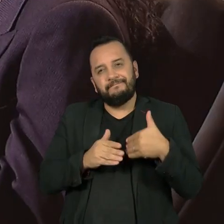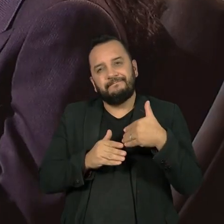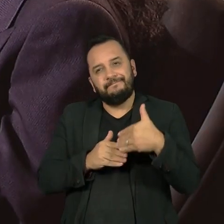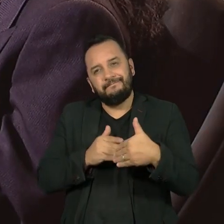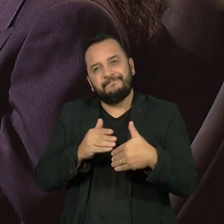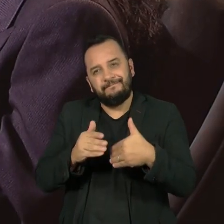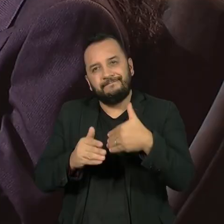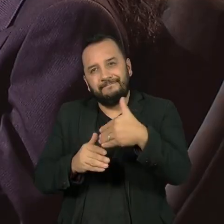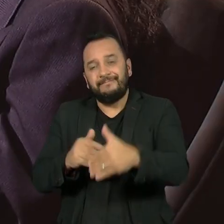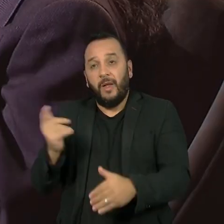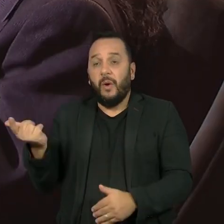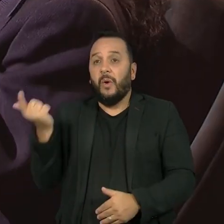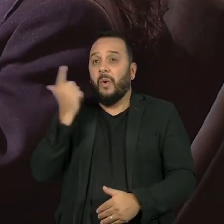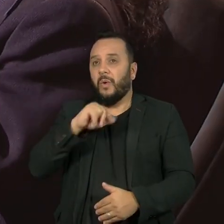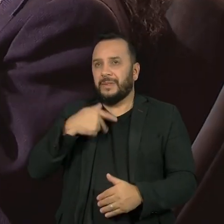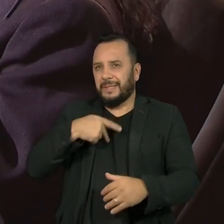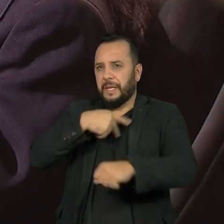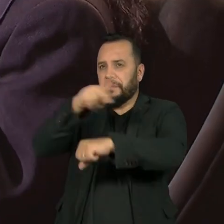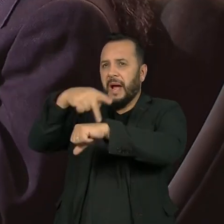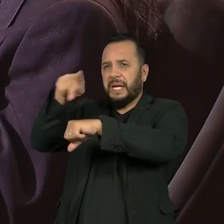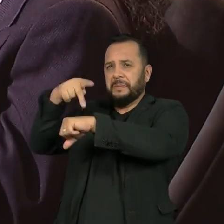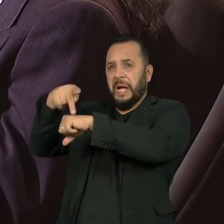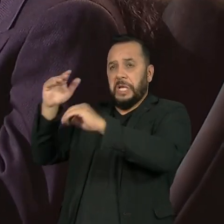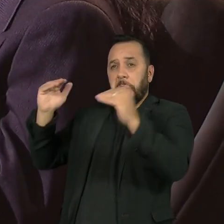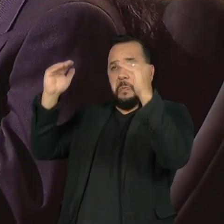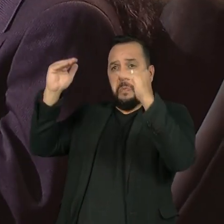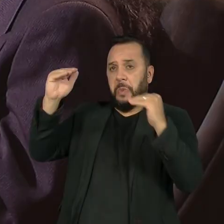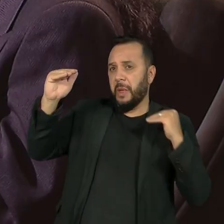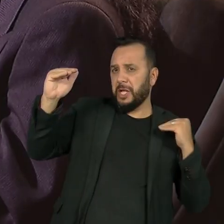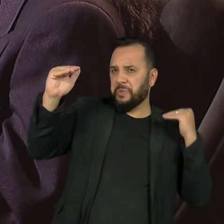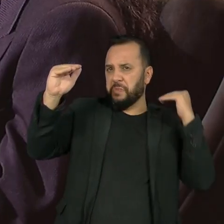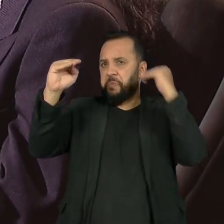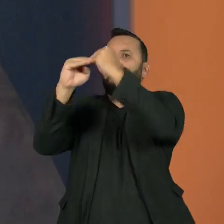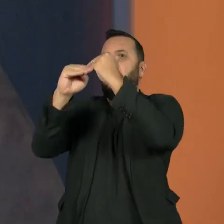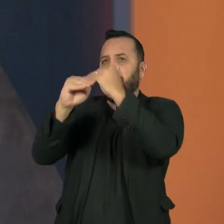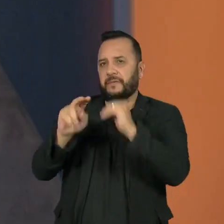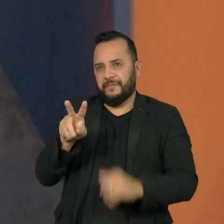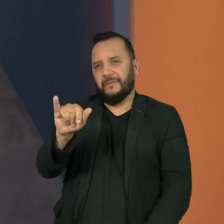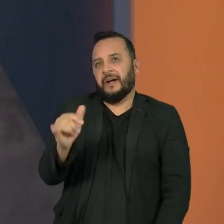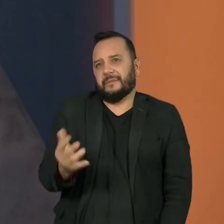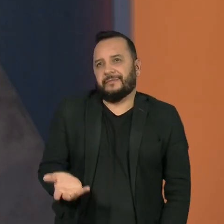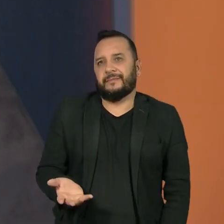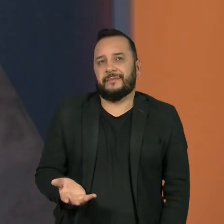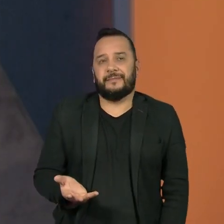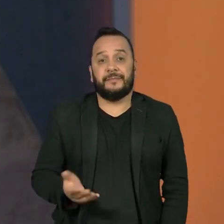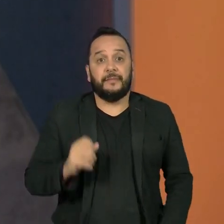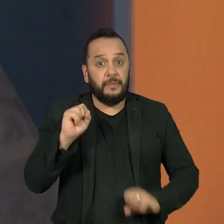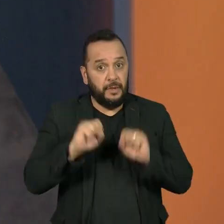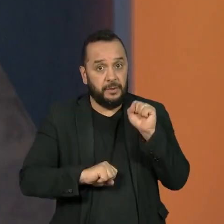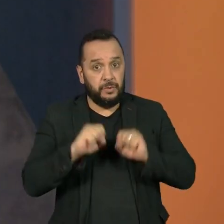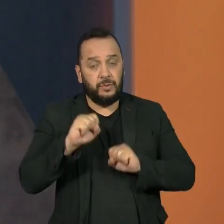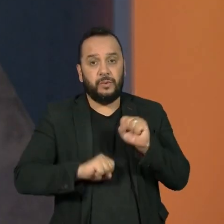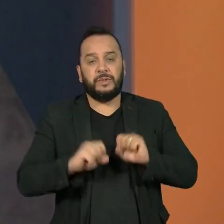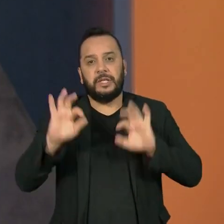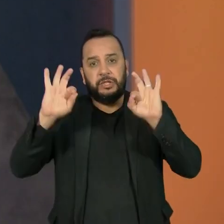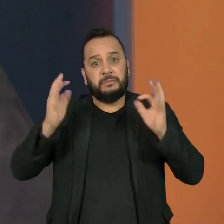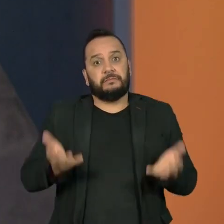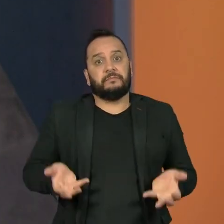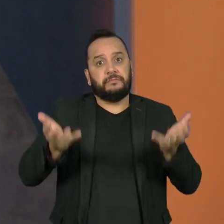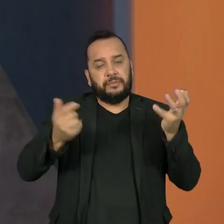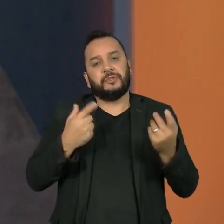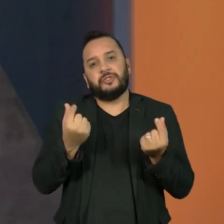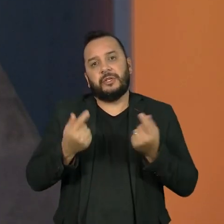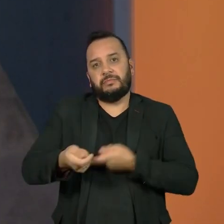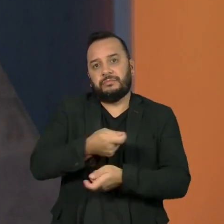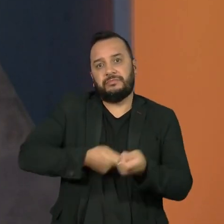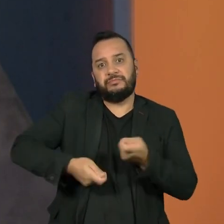para se igualar nesse imaginário do que é o luxo, né? Olha, a indústria de luxo movimenta globalmente mais de